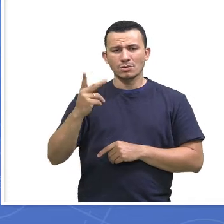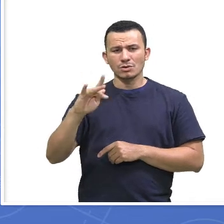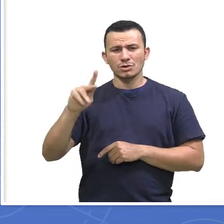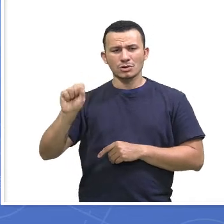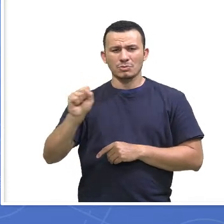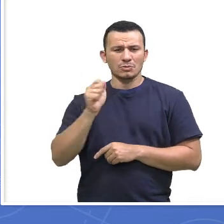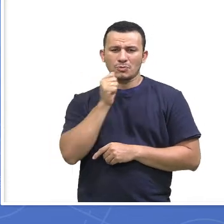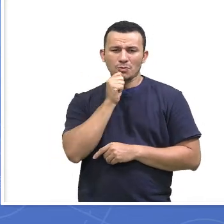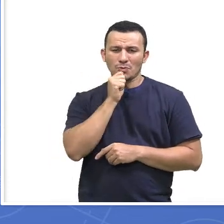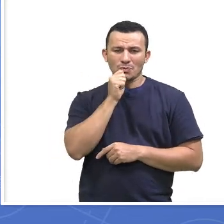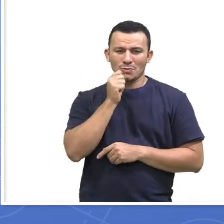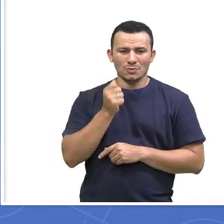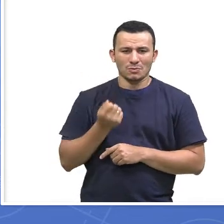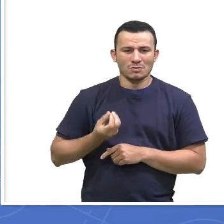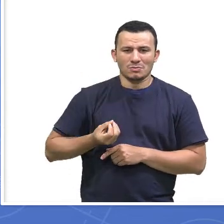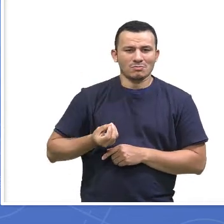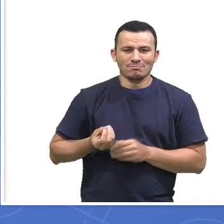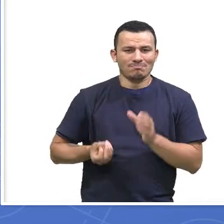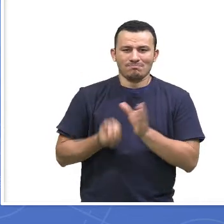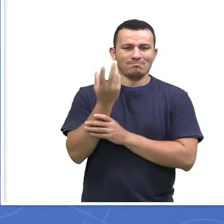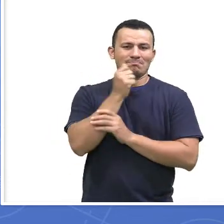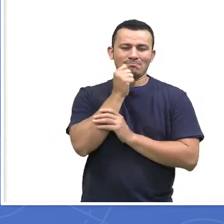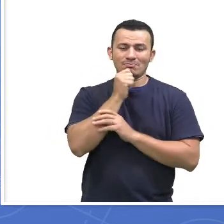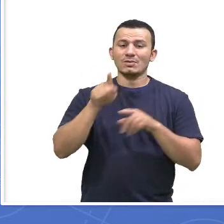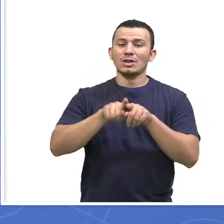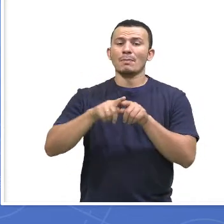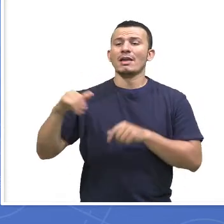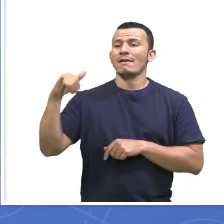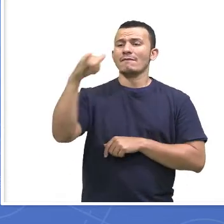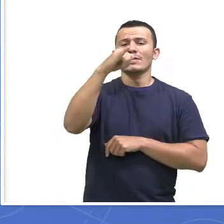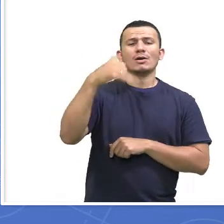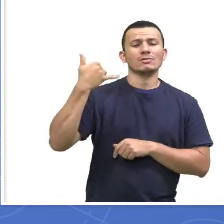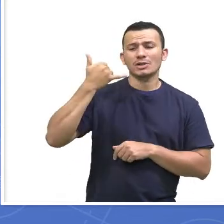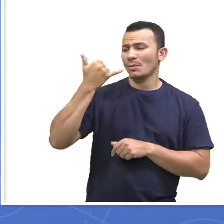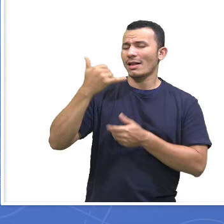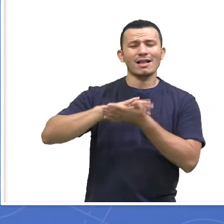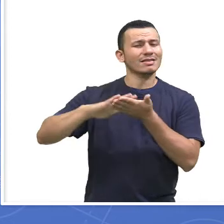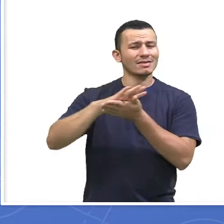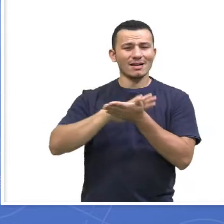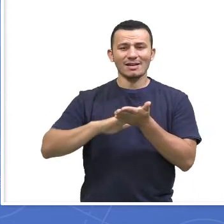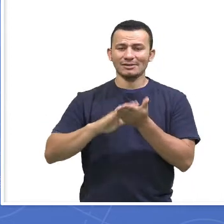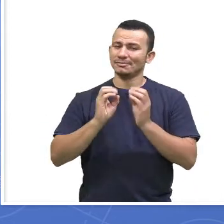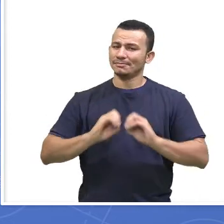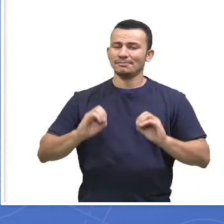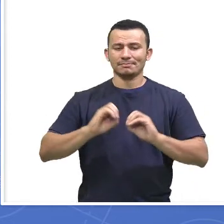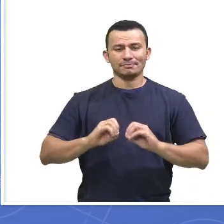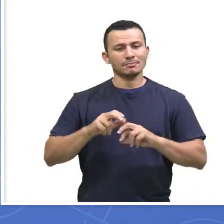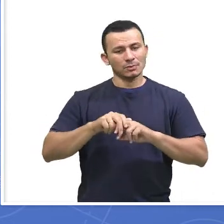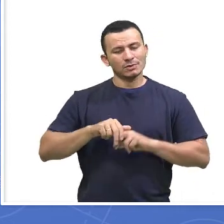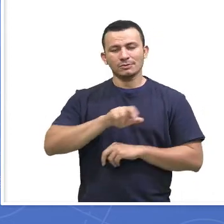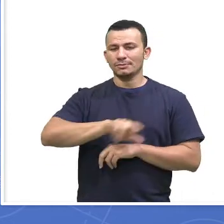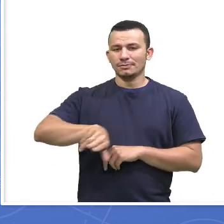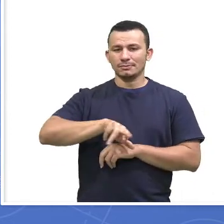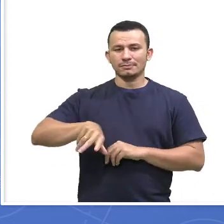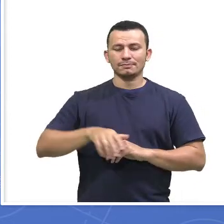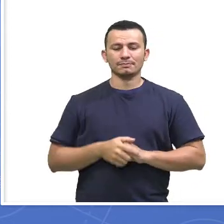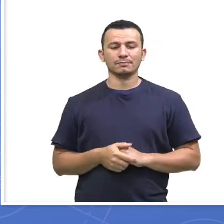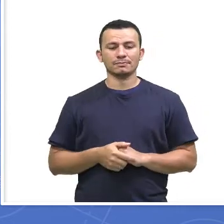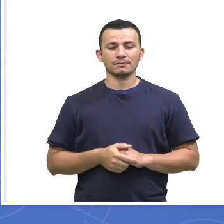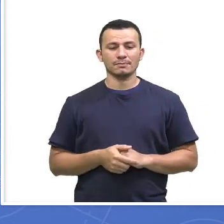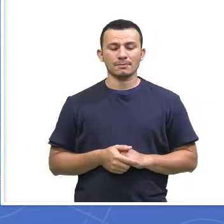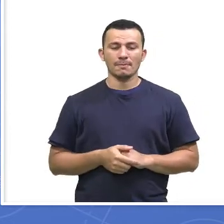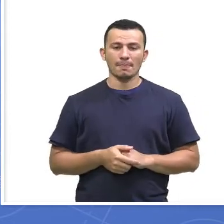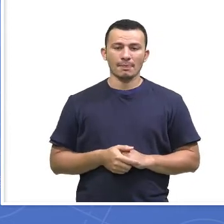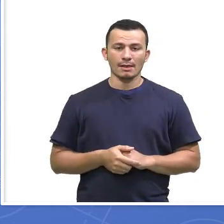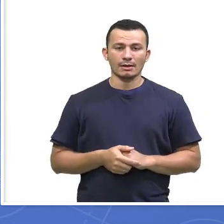né? Com isso. Nem com avião, nem com nada, celular, mas ainda mais microchips, né? E a letra D, atenção a letra